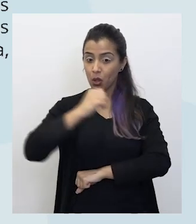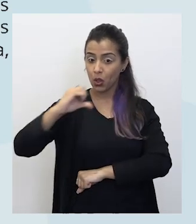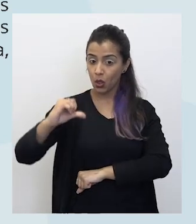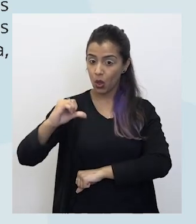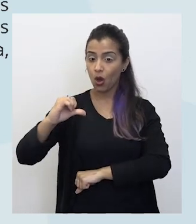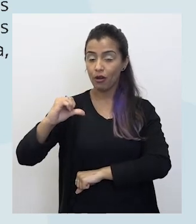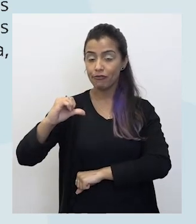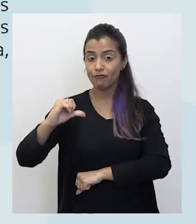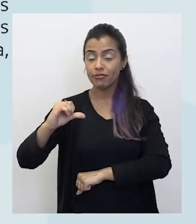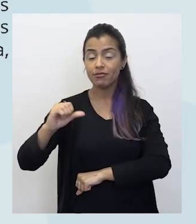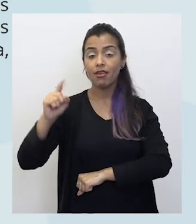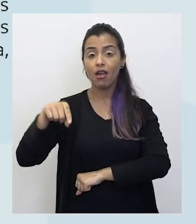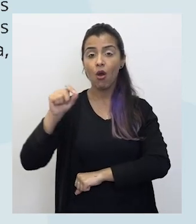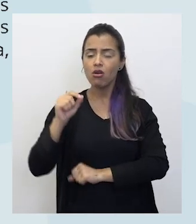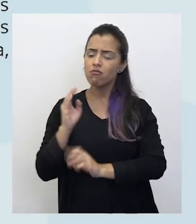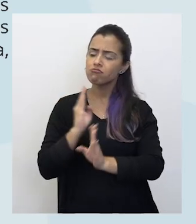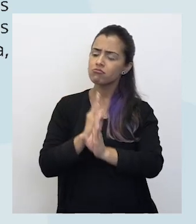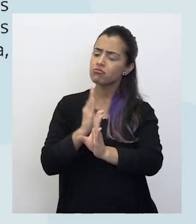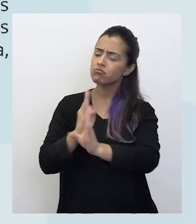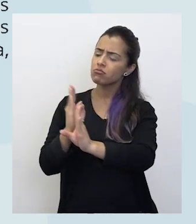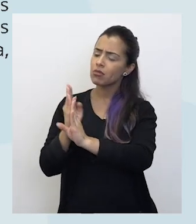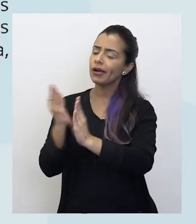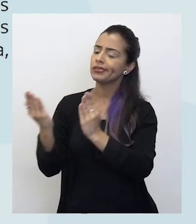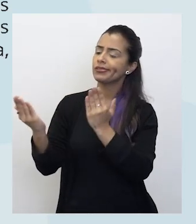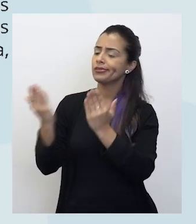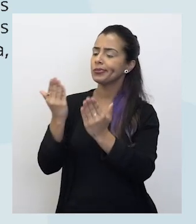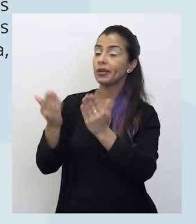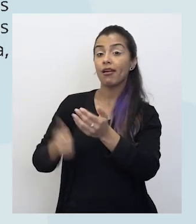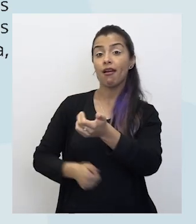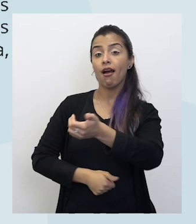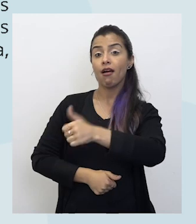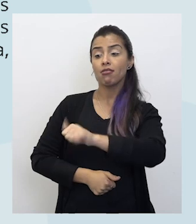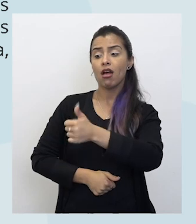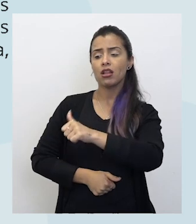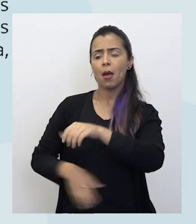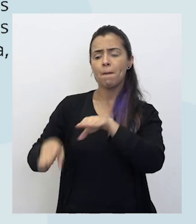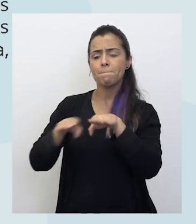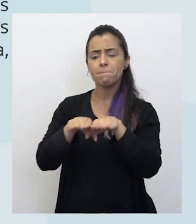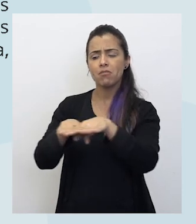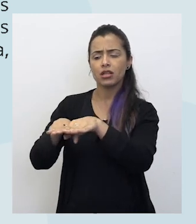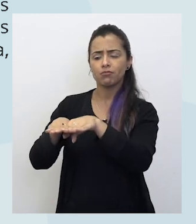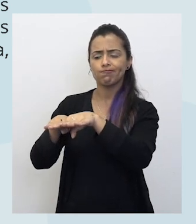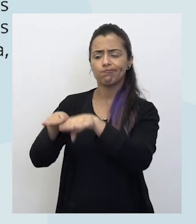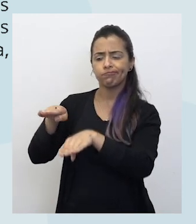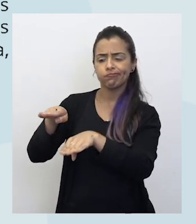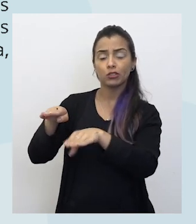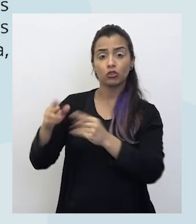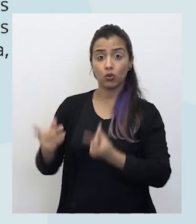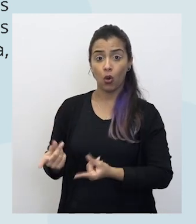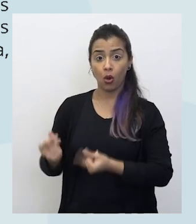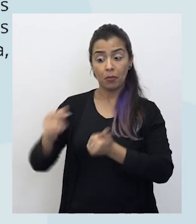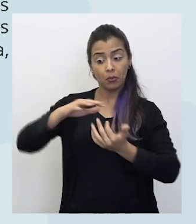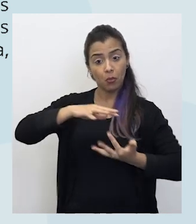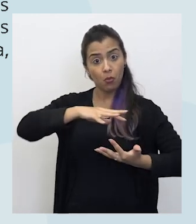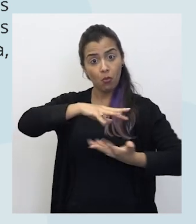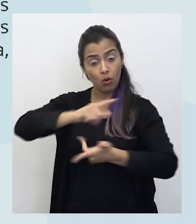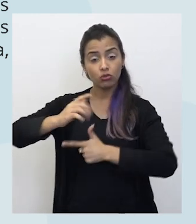é identificar, comparar e analisar os padrões econômicos mundiais de